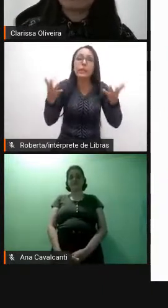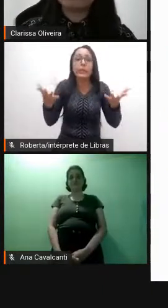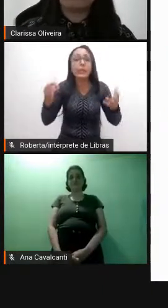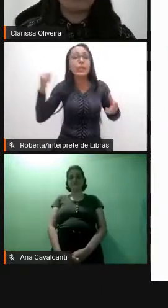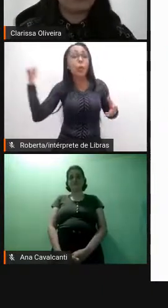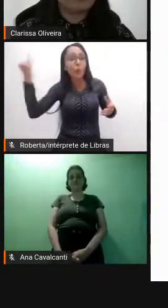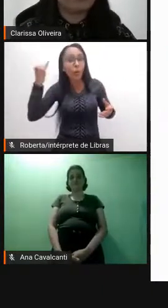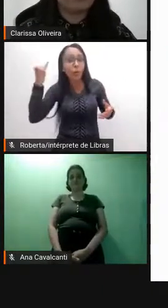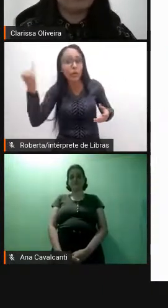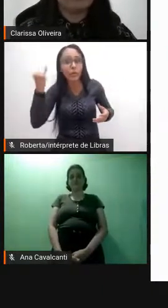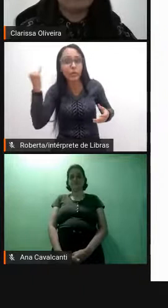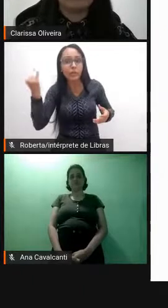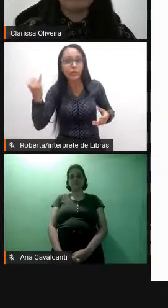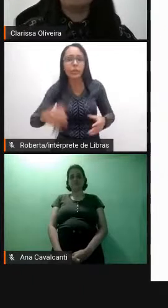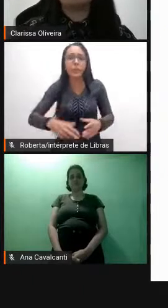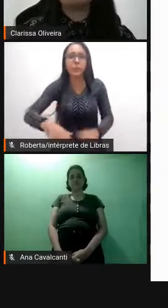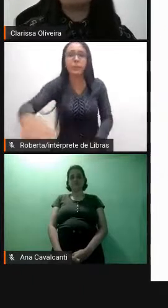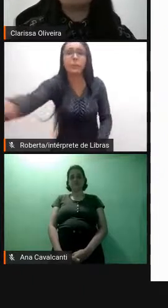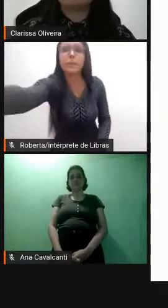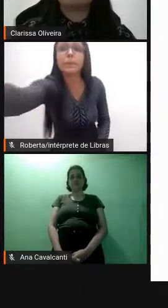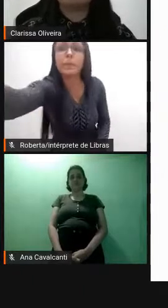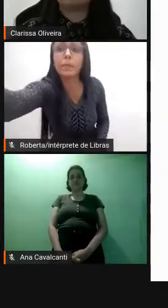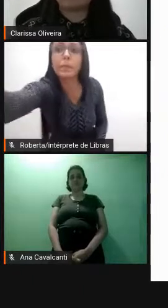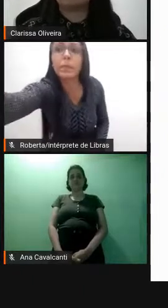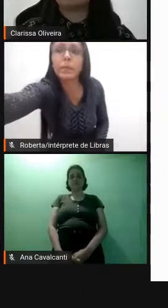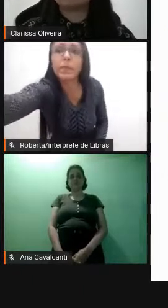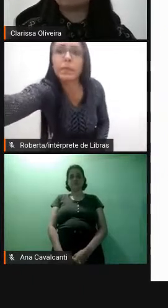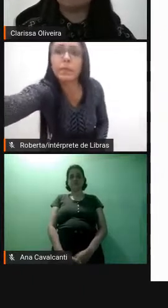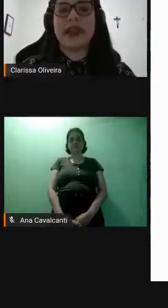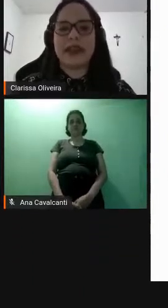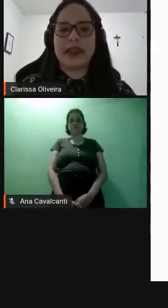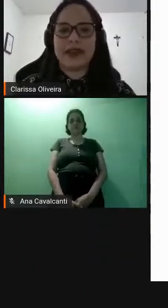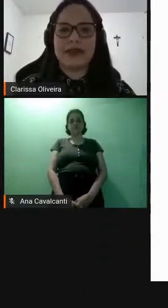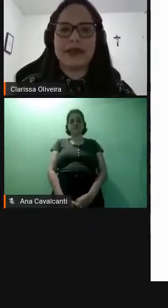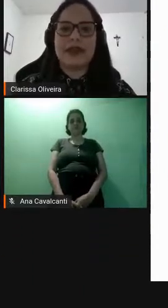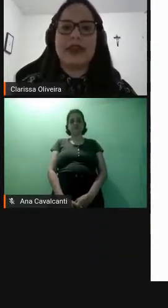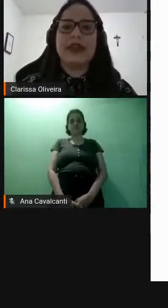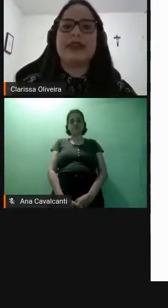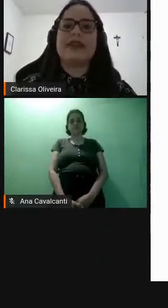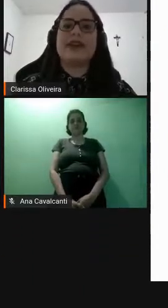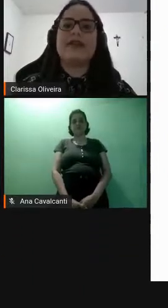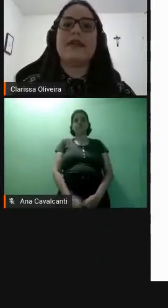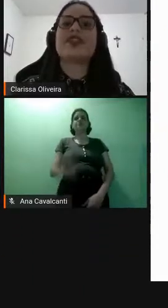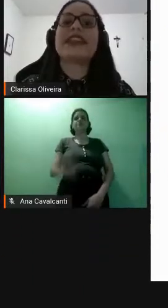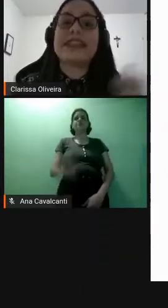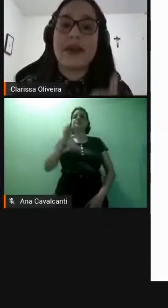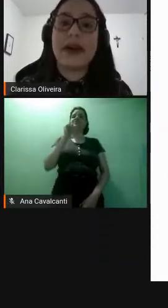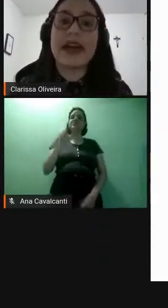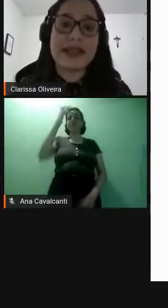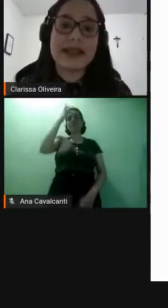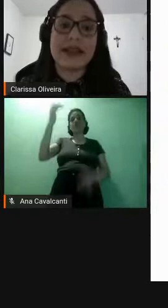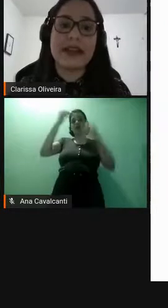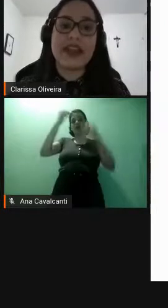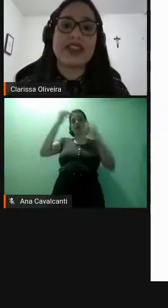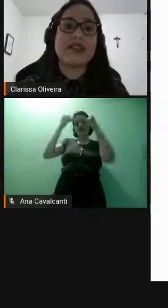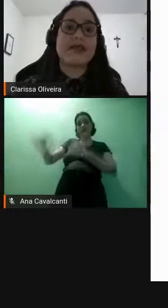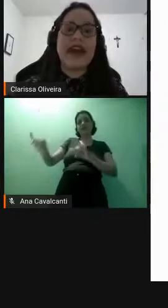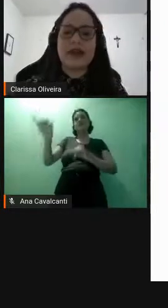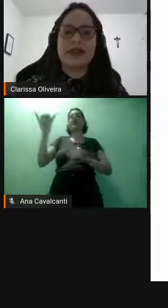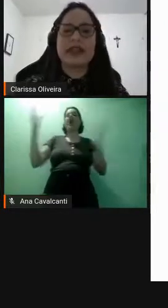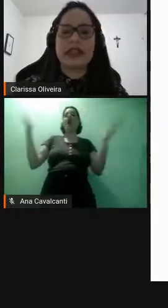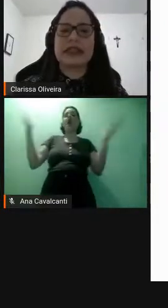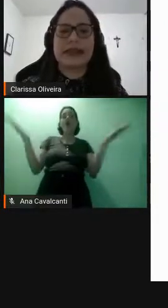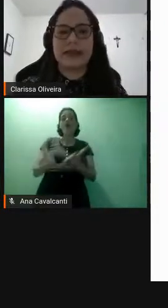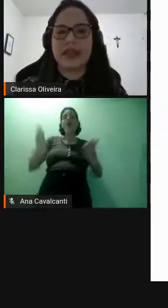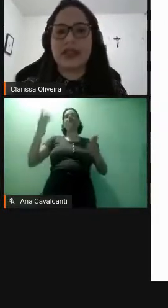um esquecimento é um deslize que faz você se infectar. Então, vamos ter a segurança que a gente